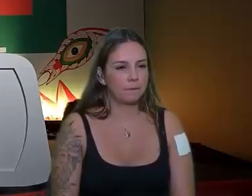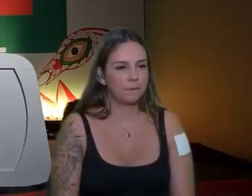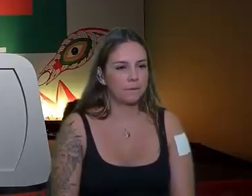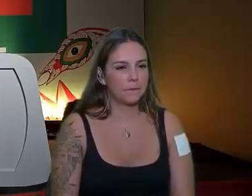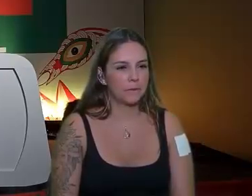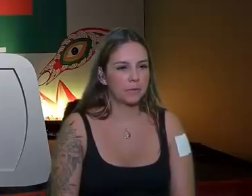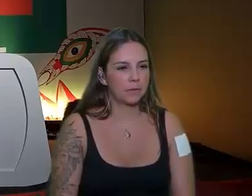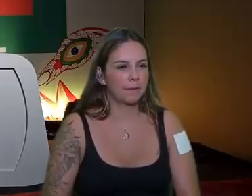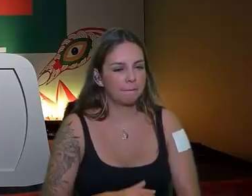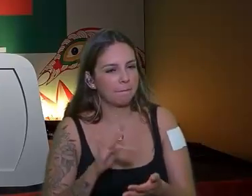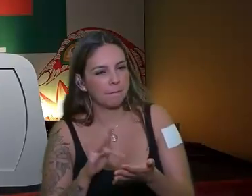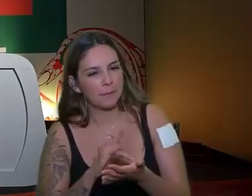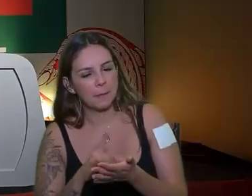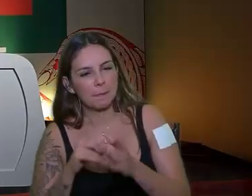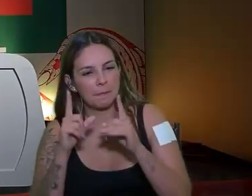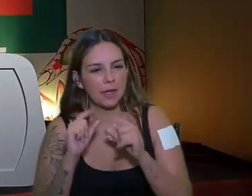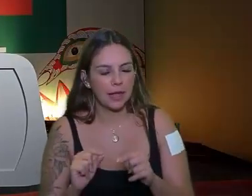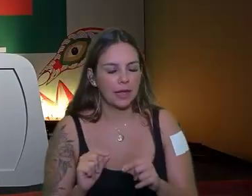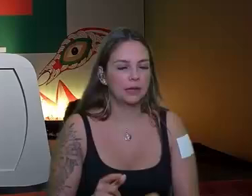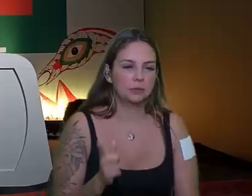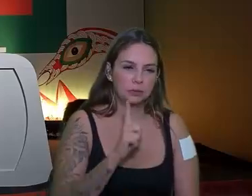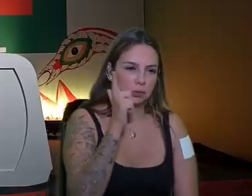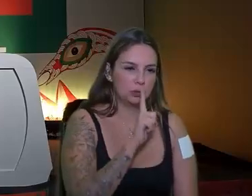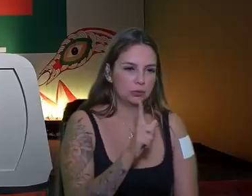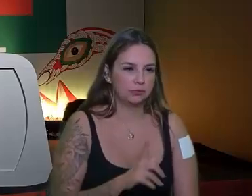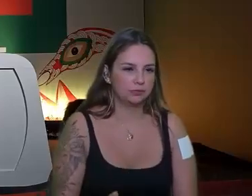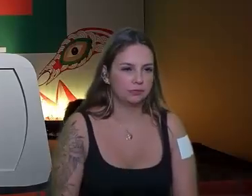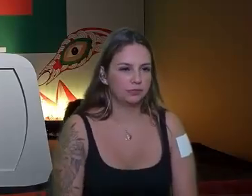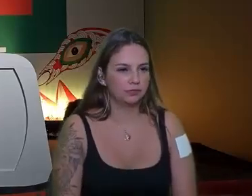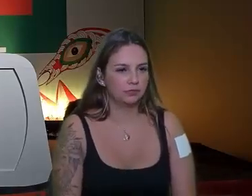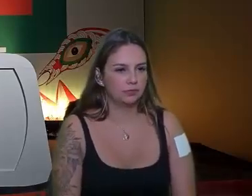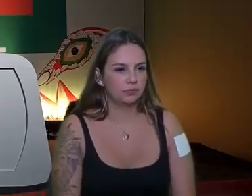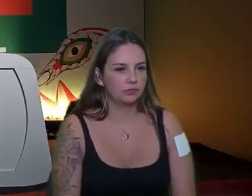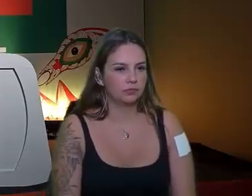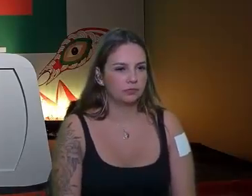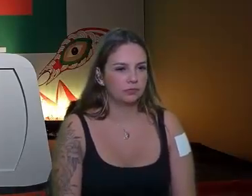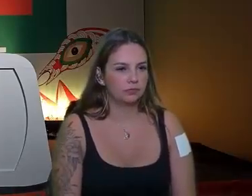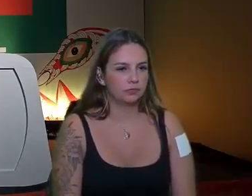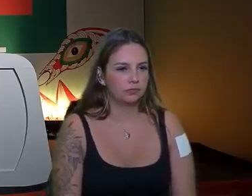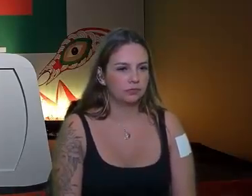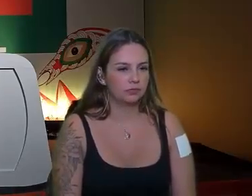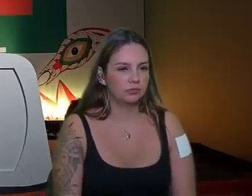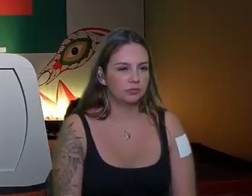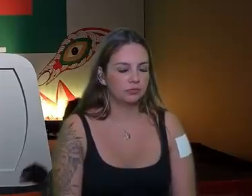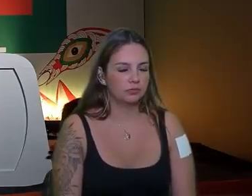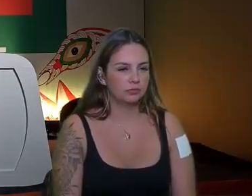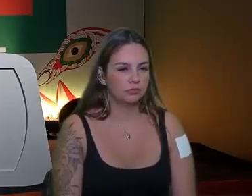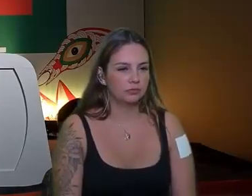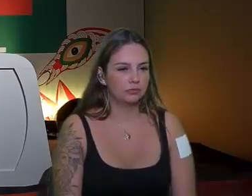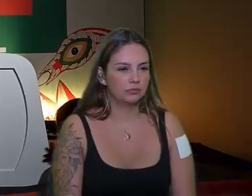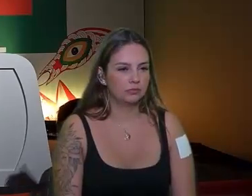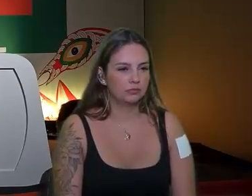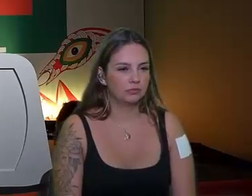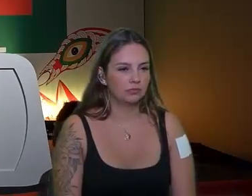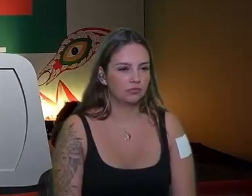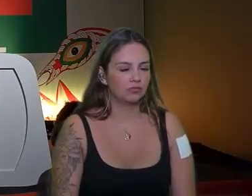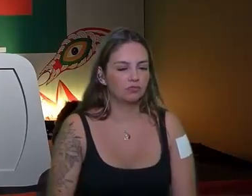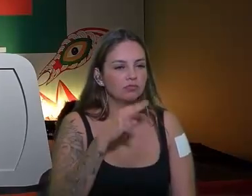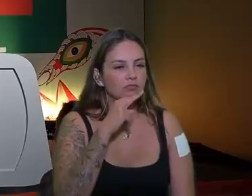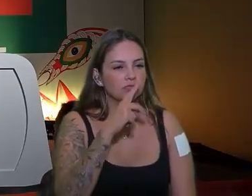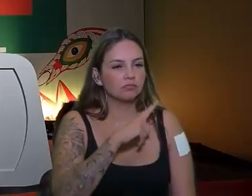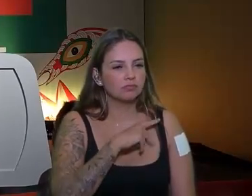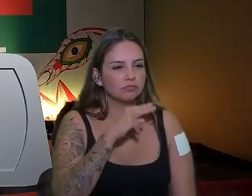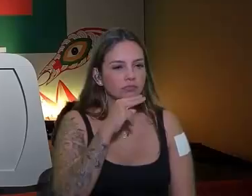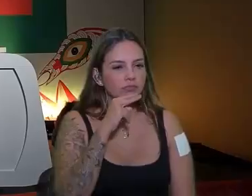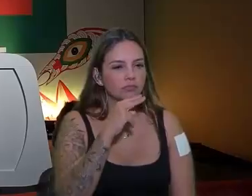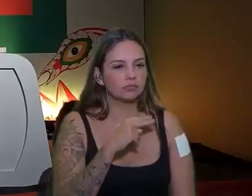que é mais digital e gente que é menos, que não consegue se concentrar, né? Eu tenho essa experiência com meus netos. Eu tenho uma